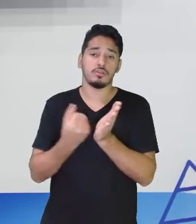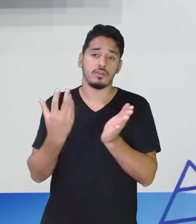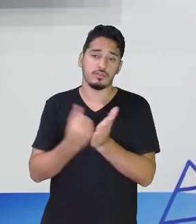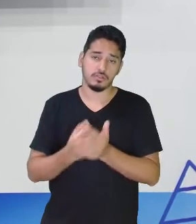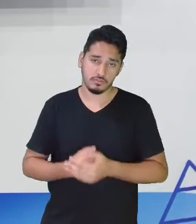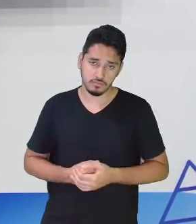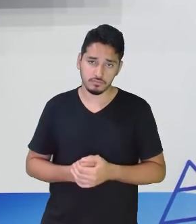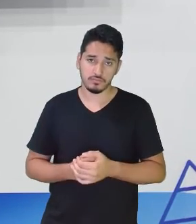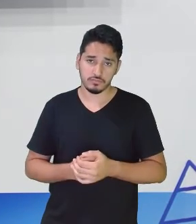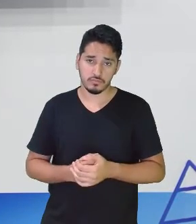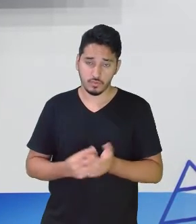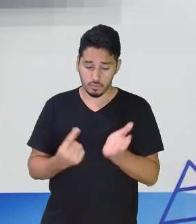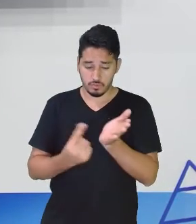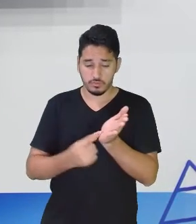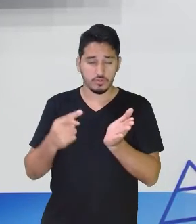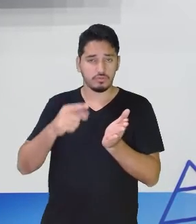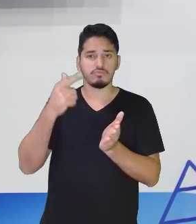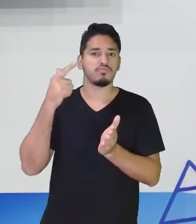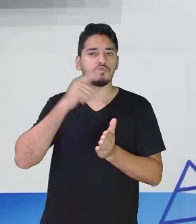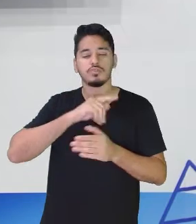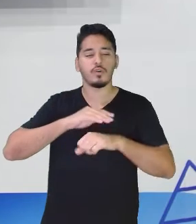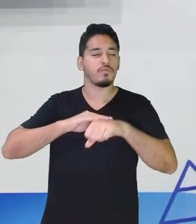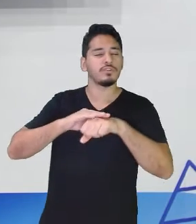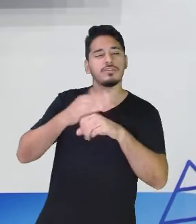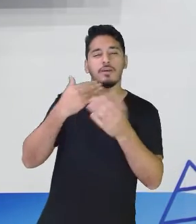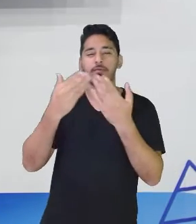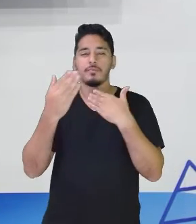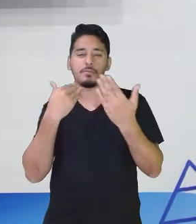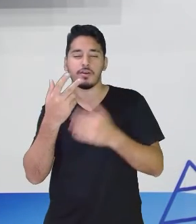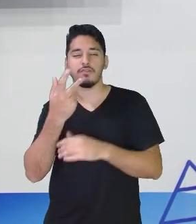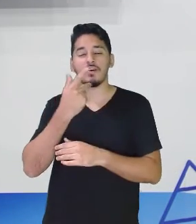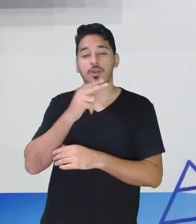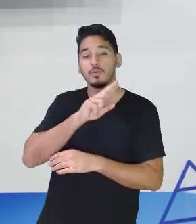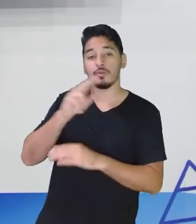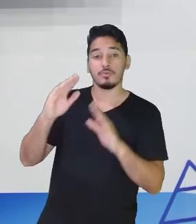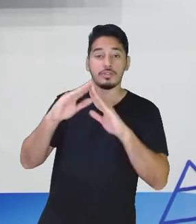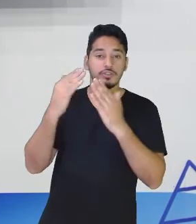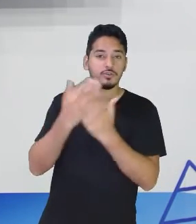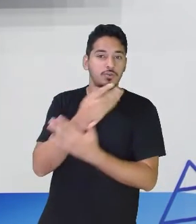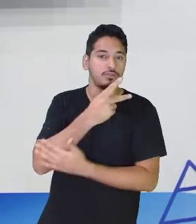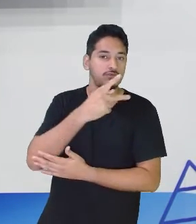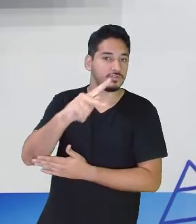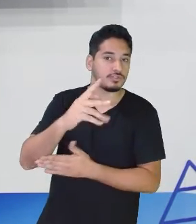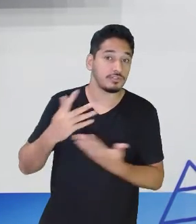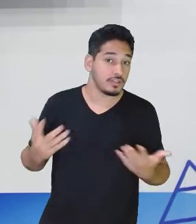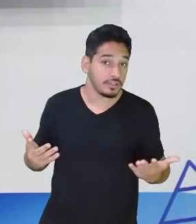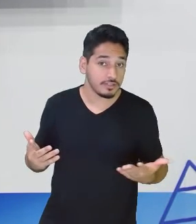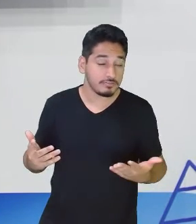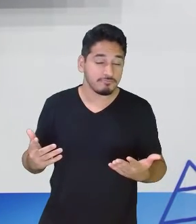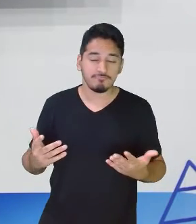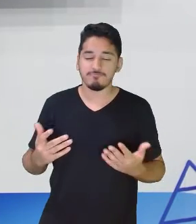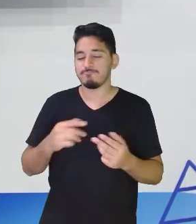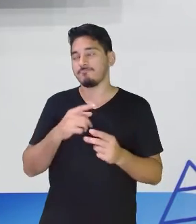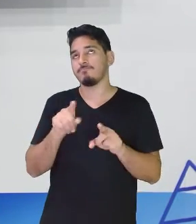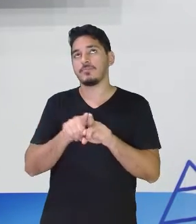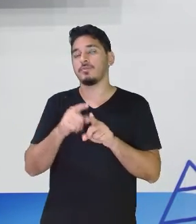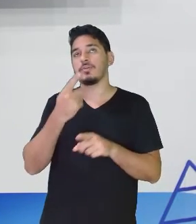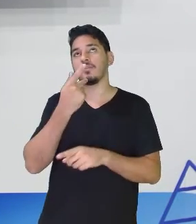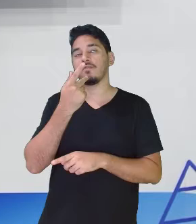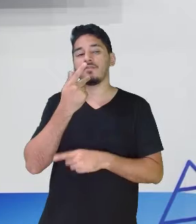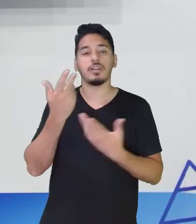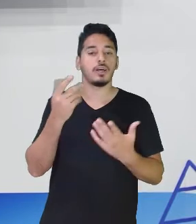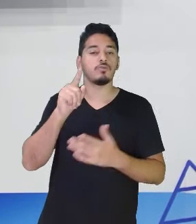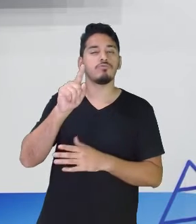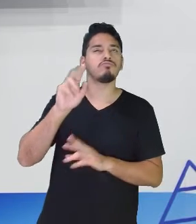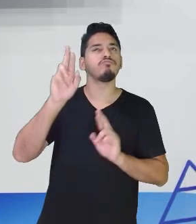aplicativo, vocês têm como conversar conosco, dizer o nome da escola de vocês, dizer também da